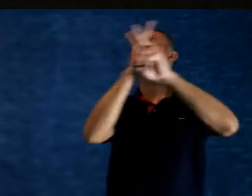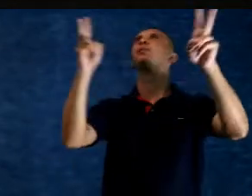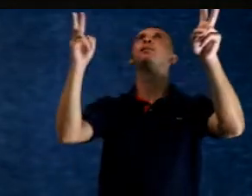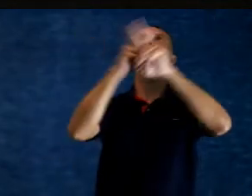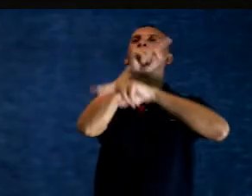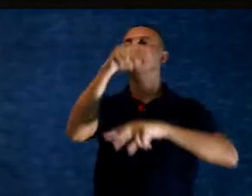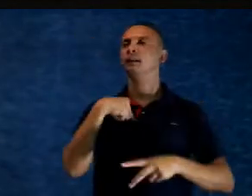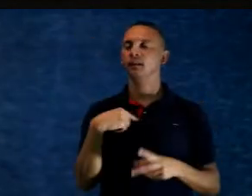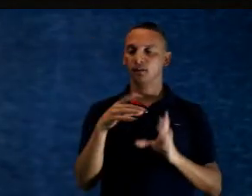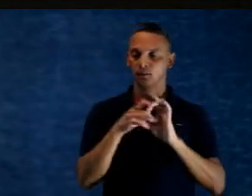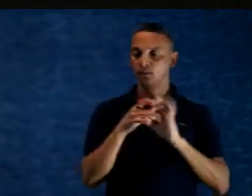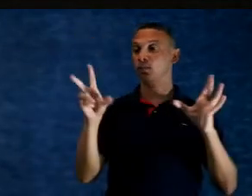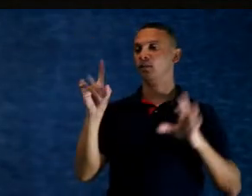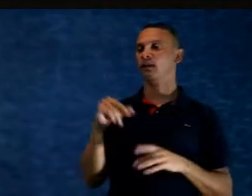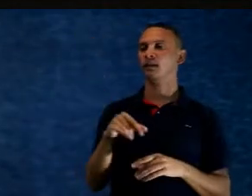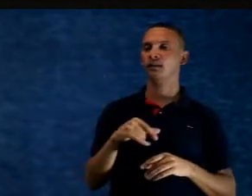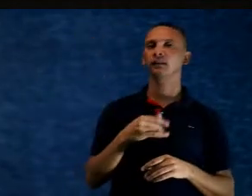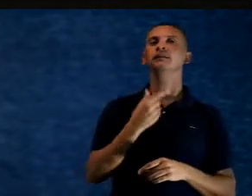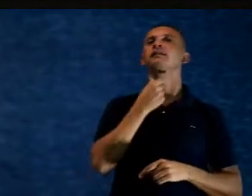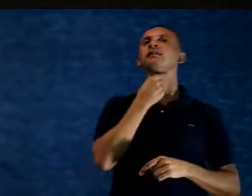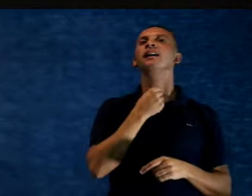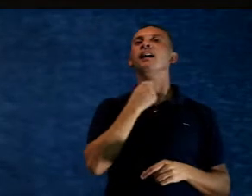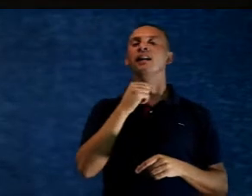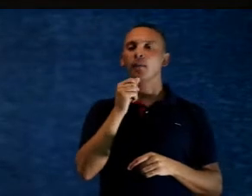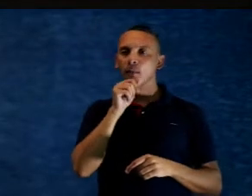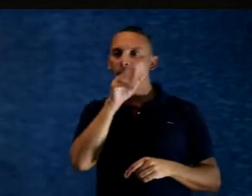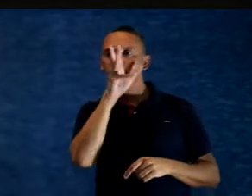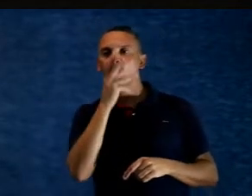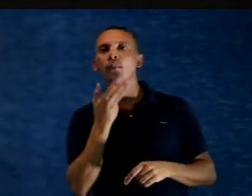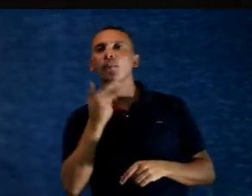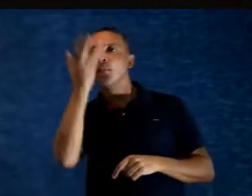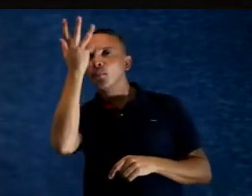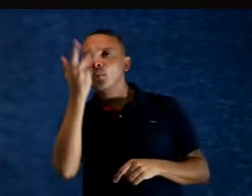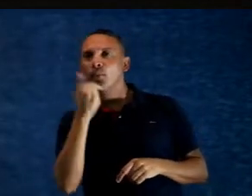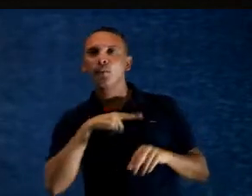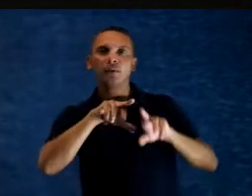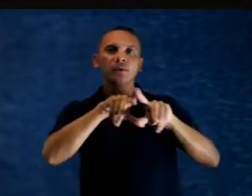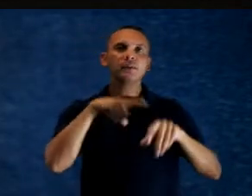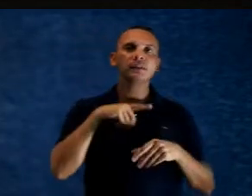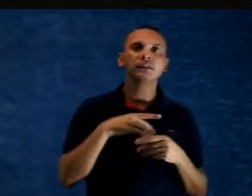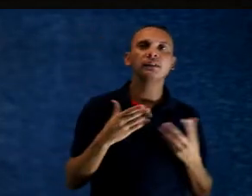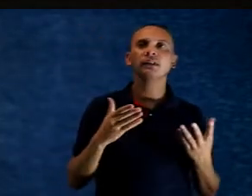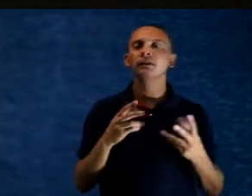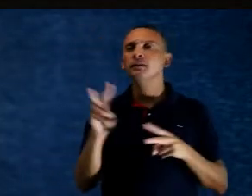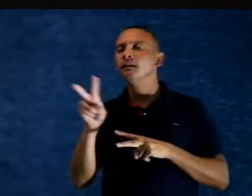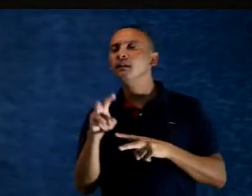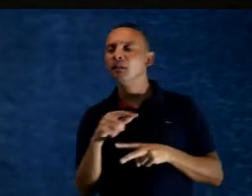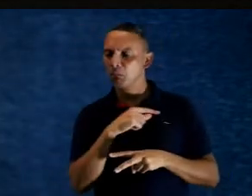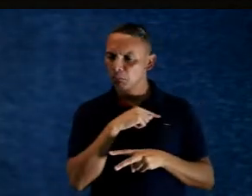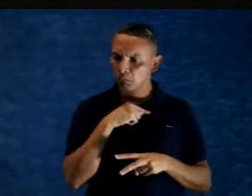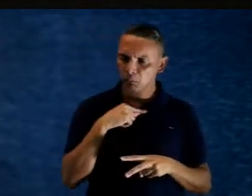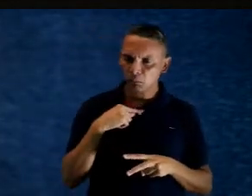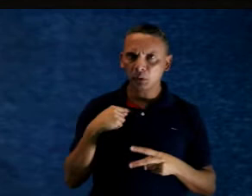tristeza persistindo. Azul, céu azul claro, eu azul, olho azul, paixão vermelha. De